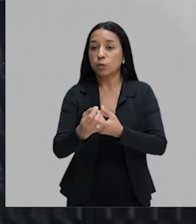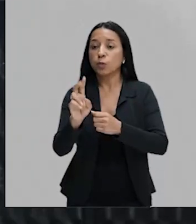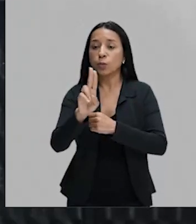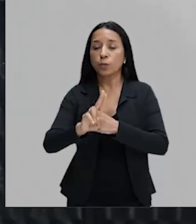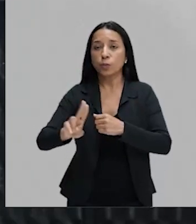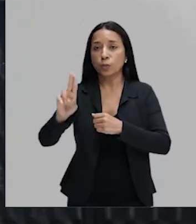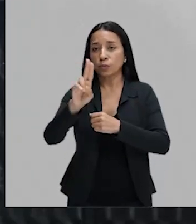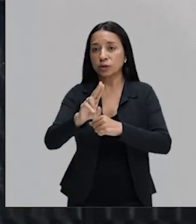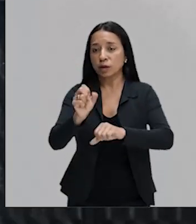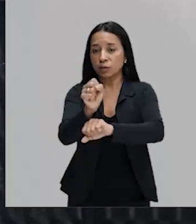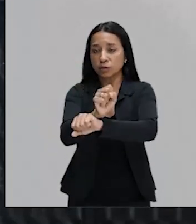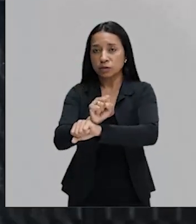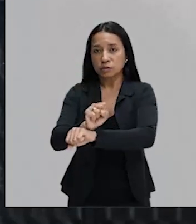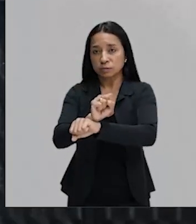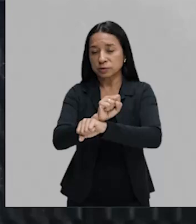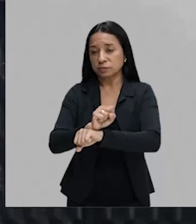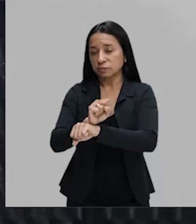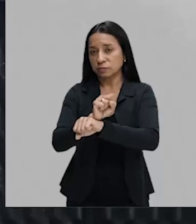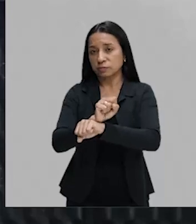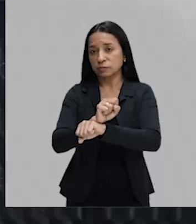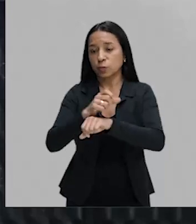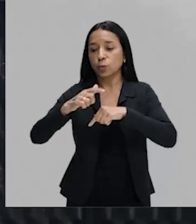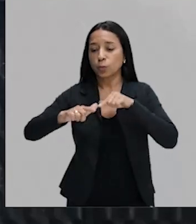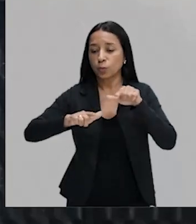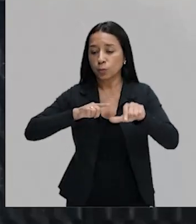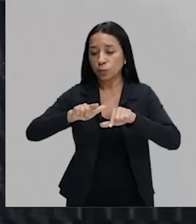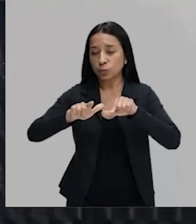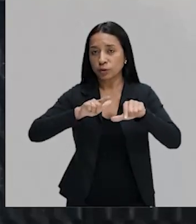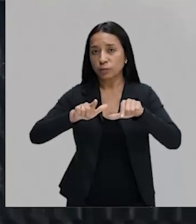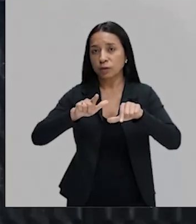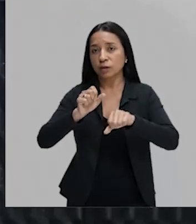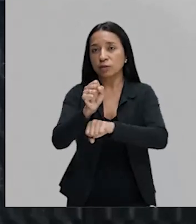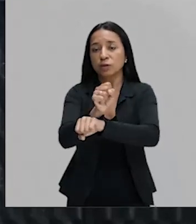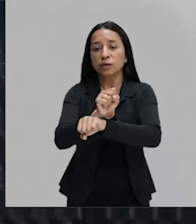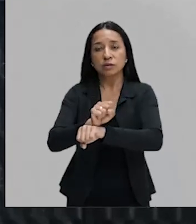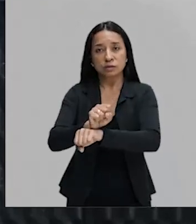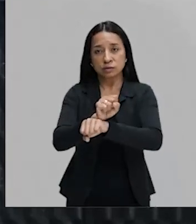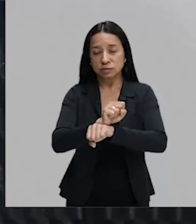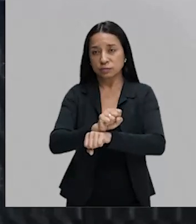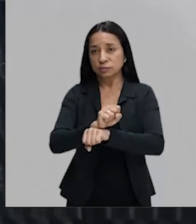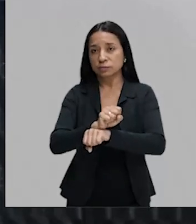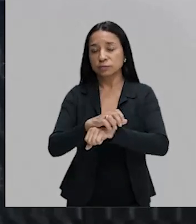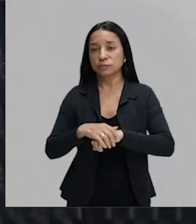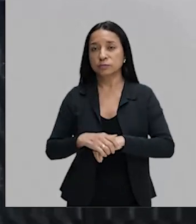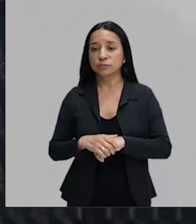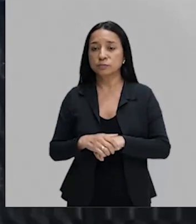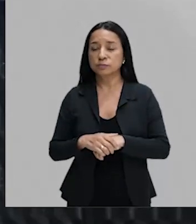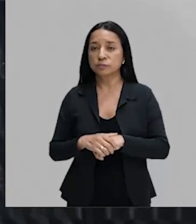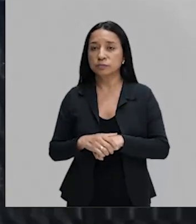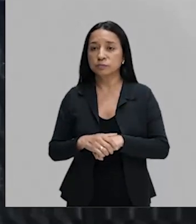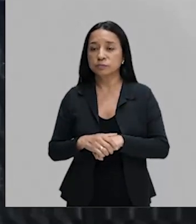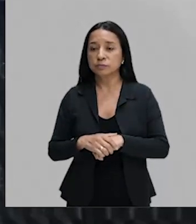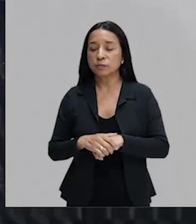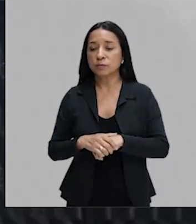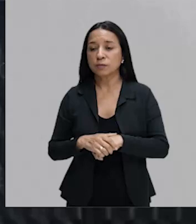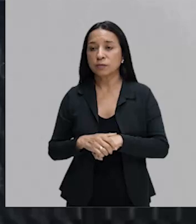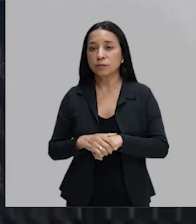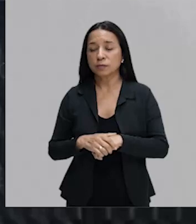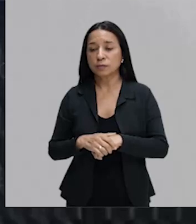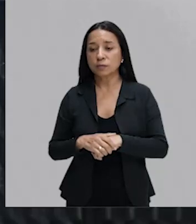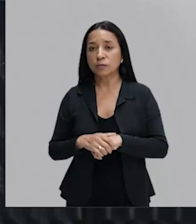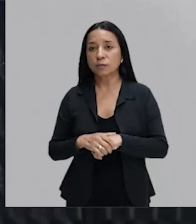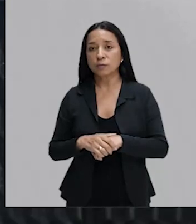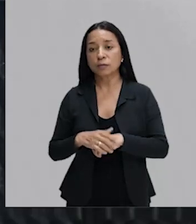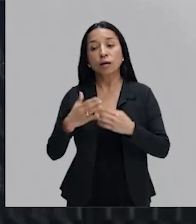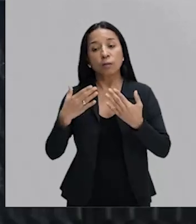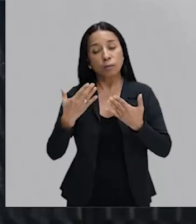africana. Eles vão insistir com o trabalho escravo africano. Mesmo com a chamada